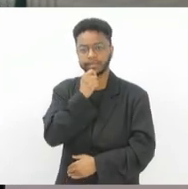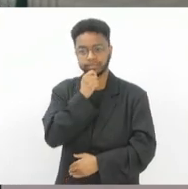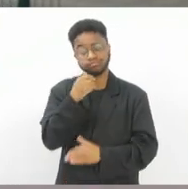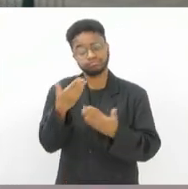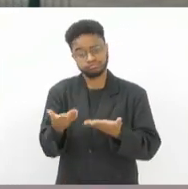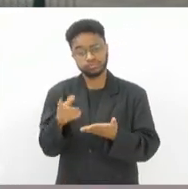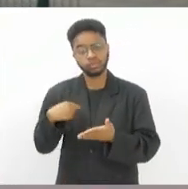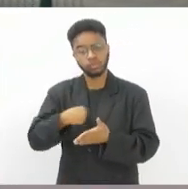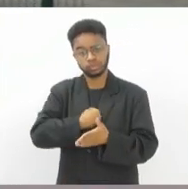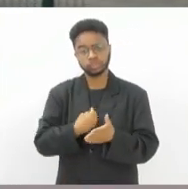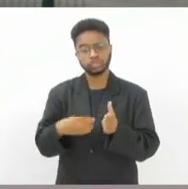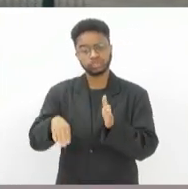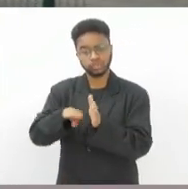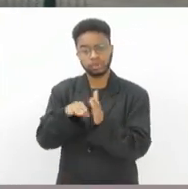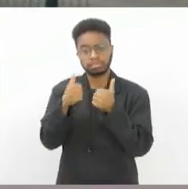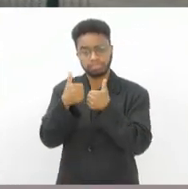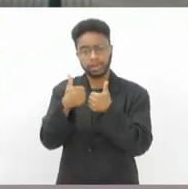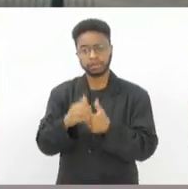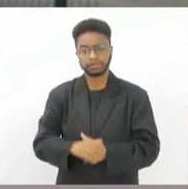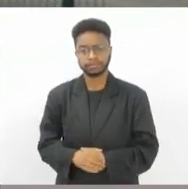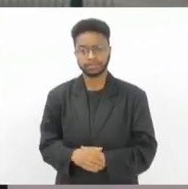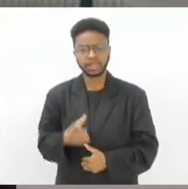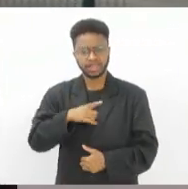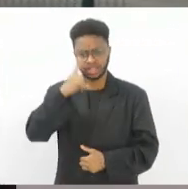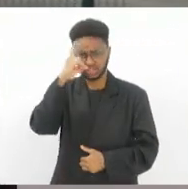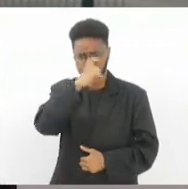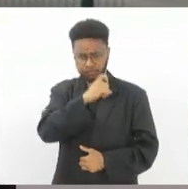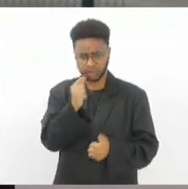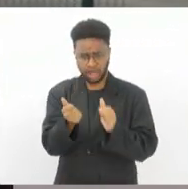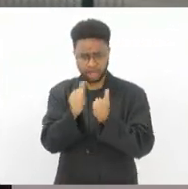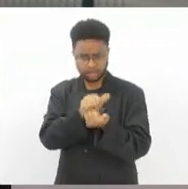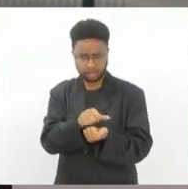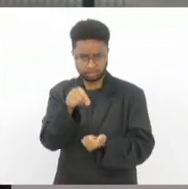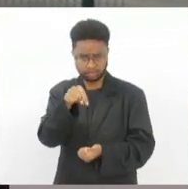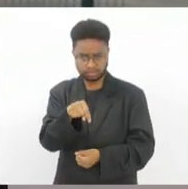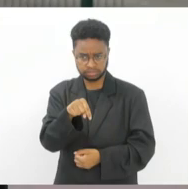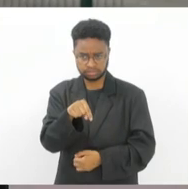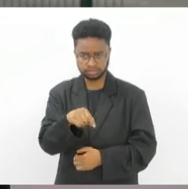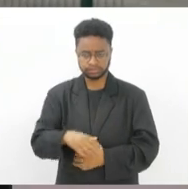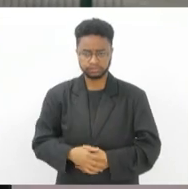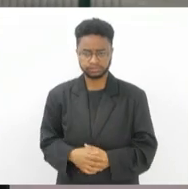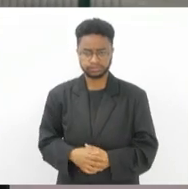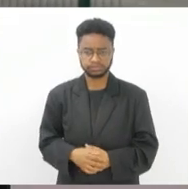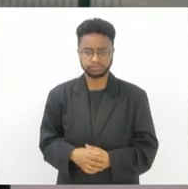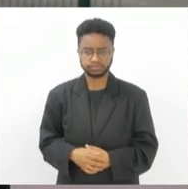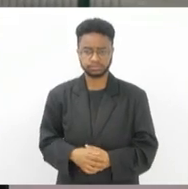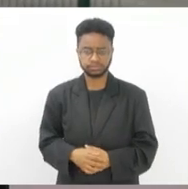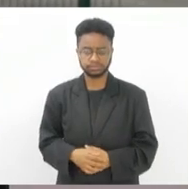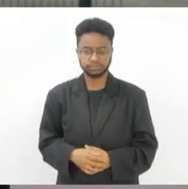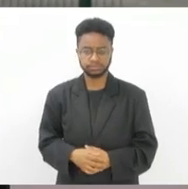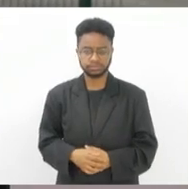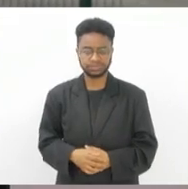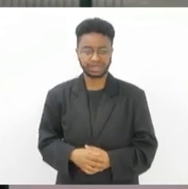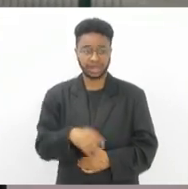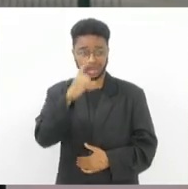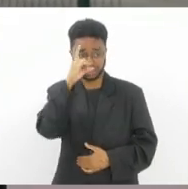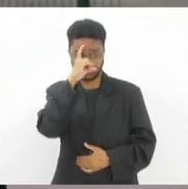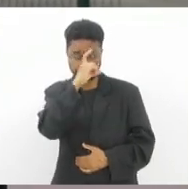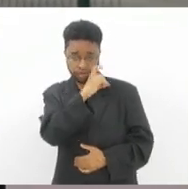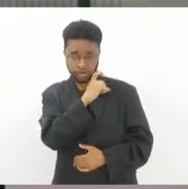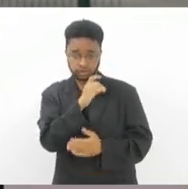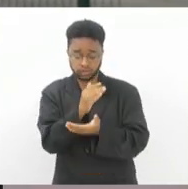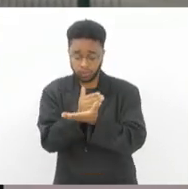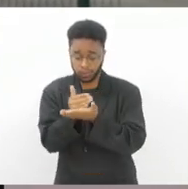a chegada foi muito boa. O senhor teve alguma dificuldade de adaptação nesse início? A dificuldade